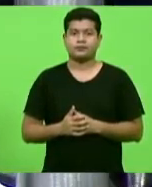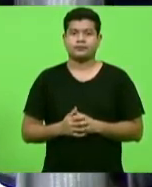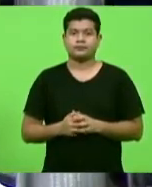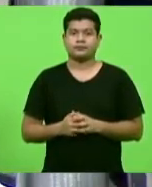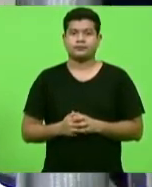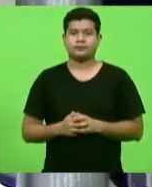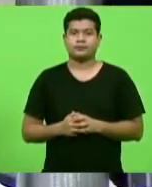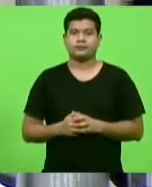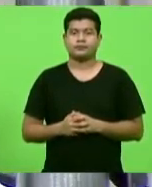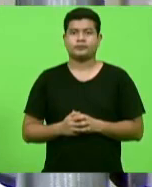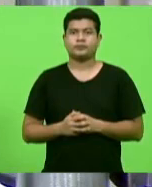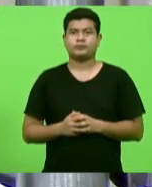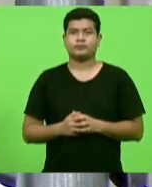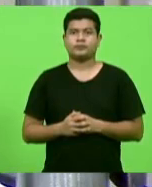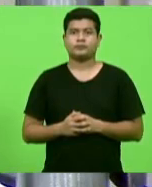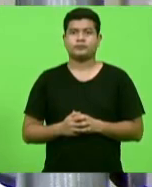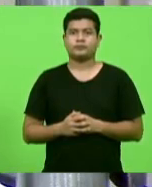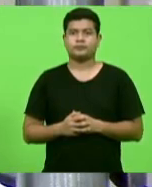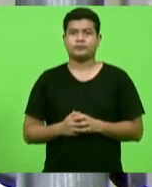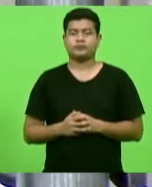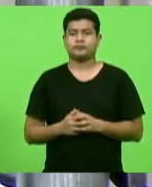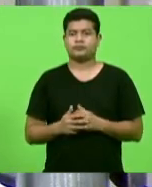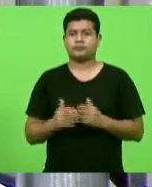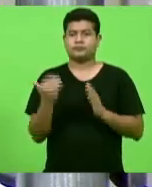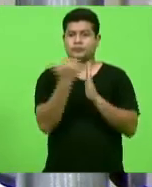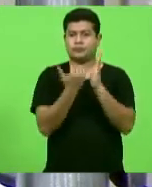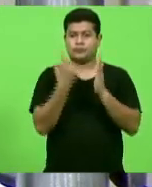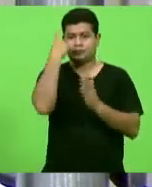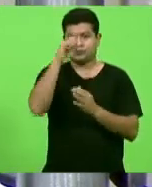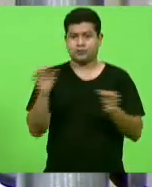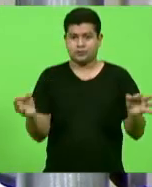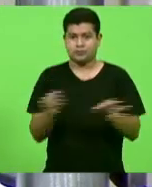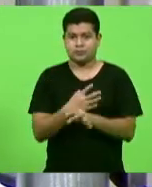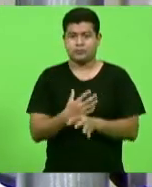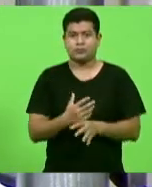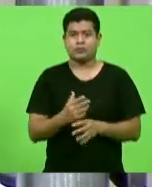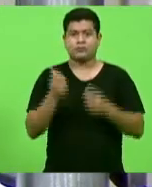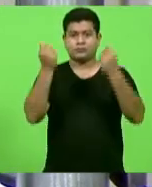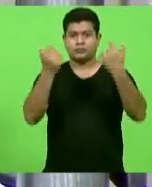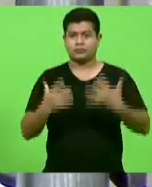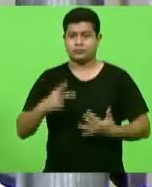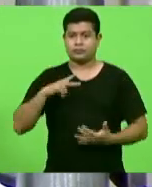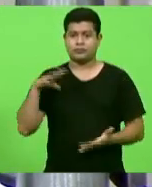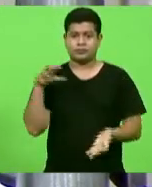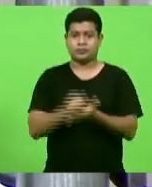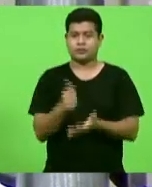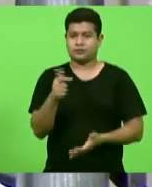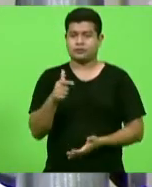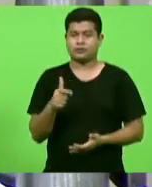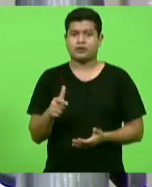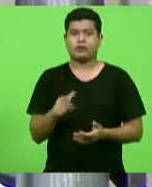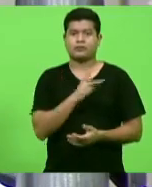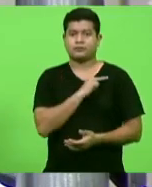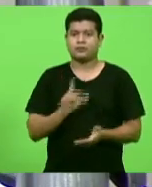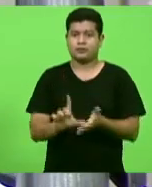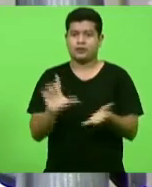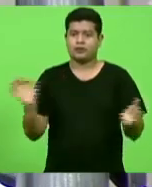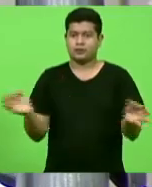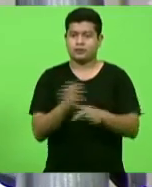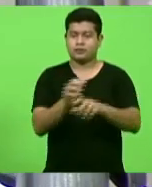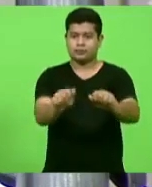Não havendo oradores inscritos, esta presidência, antes de encerrar a sessão, convoca outra